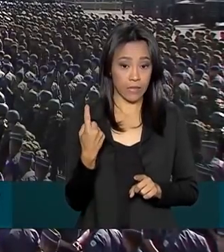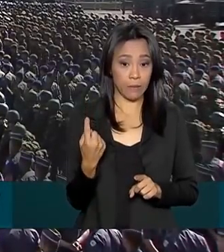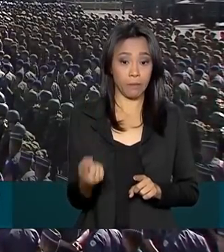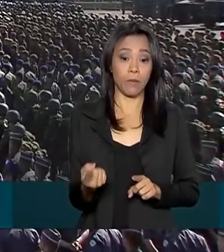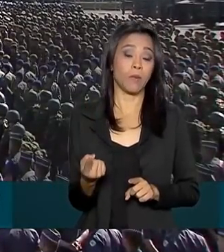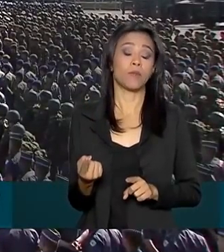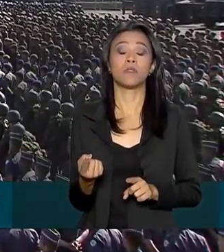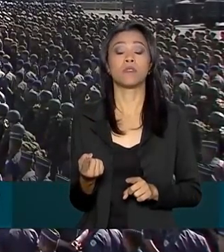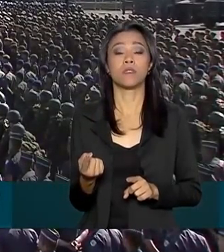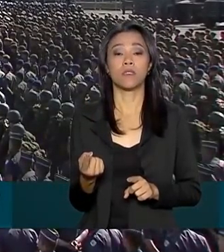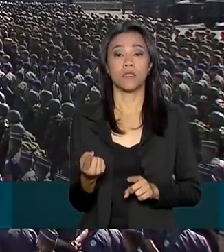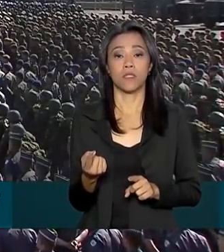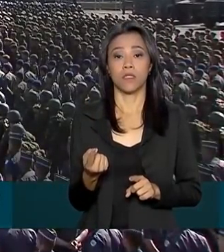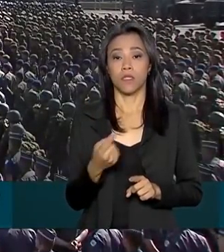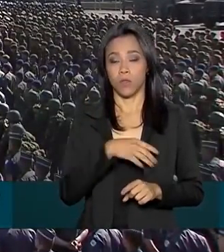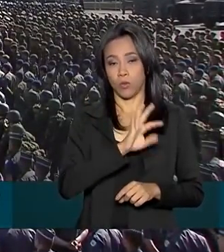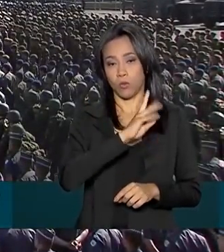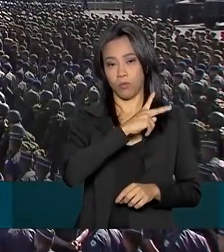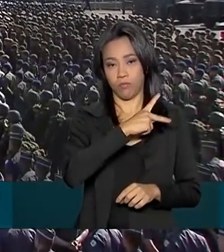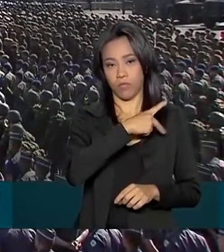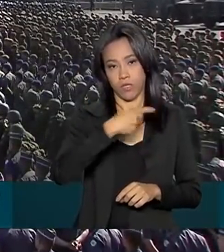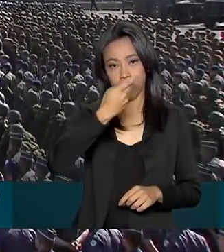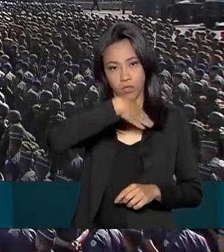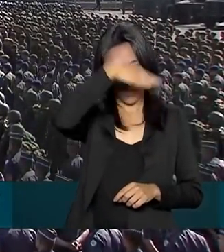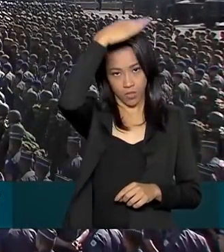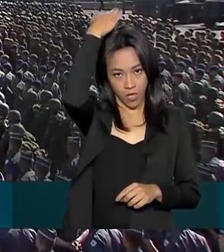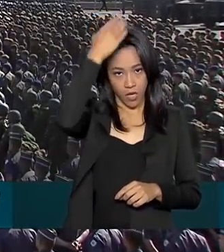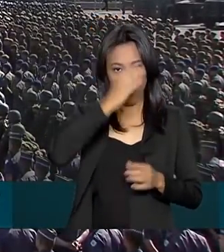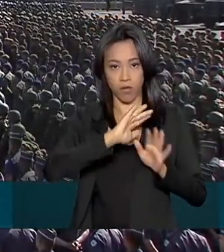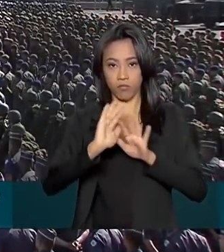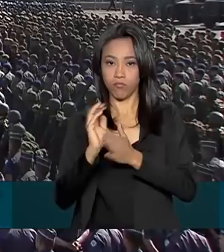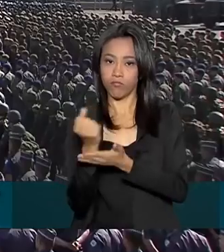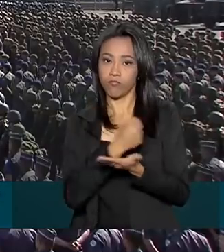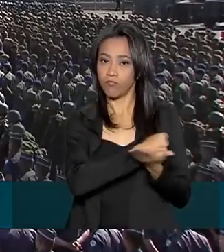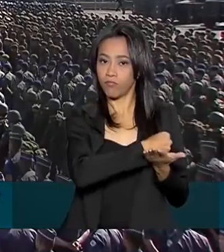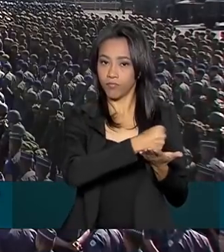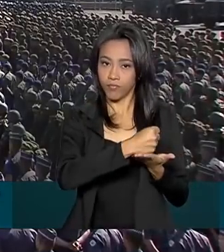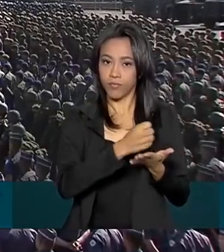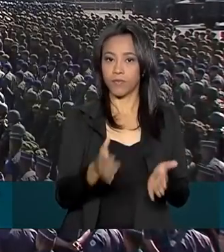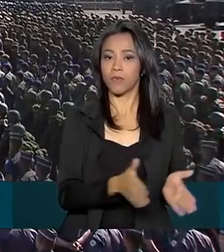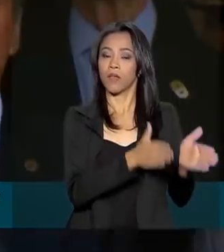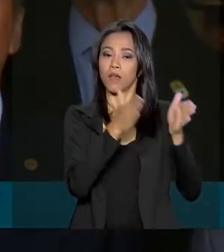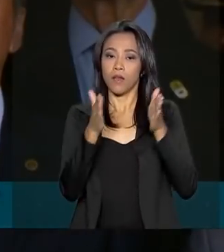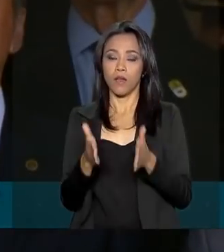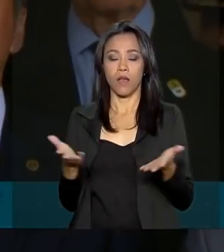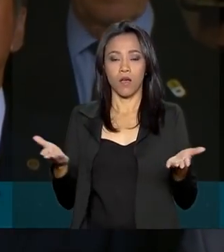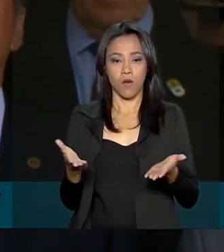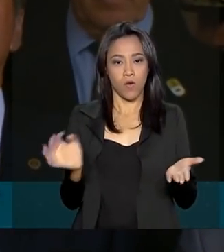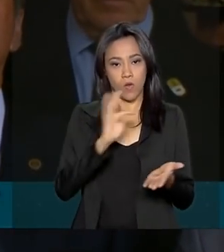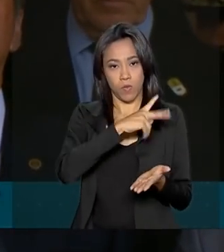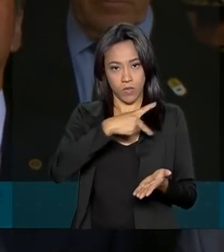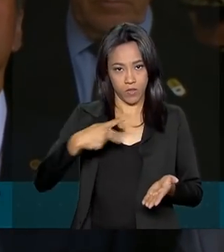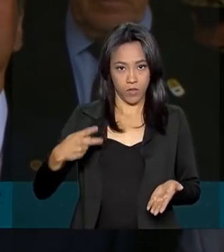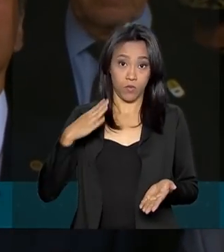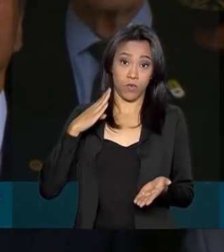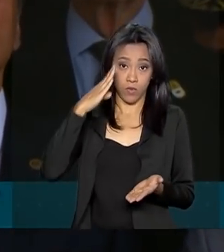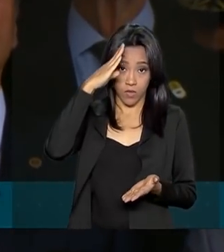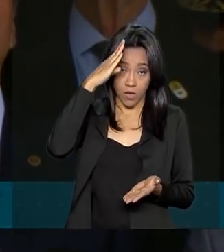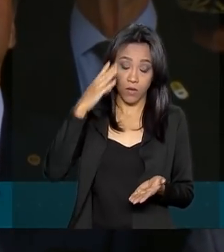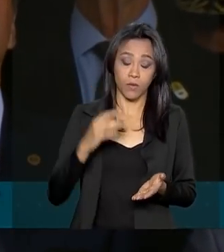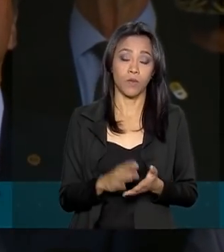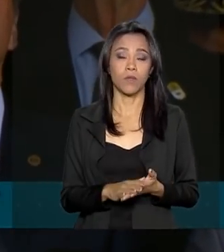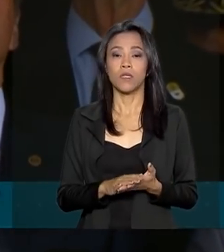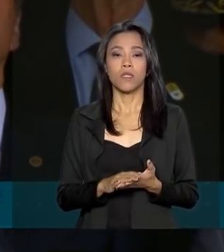Michel Temer, nós consolidamos um dos acordos mais promissores de todo o